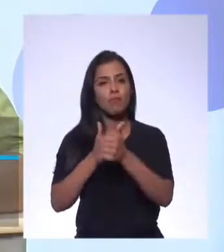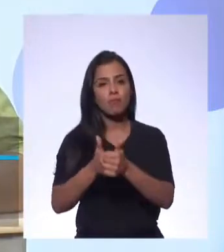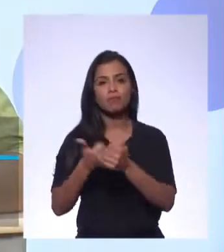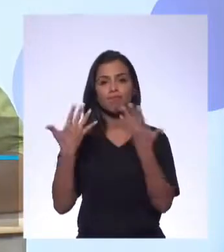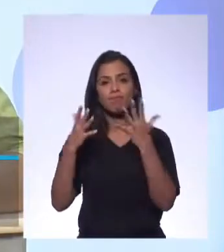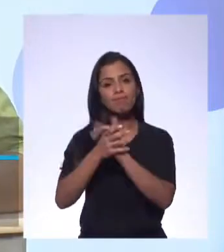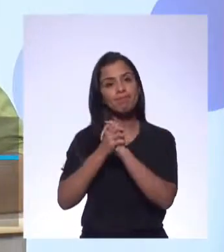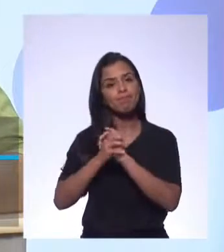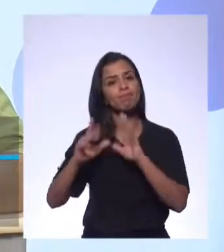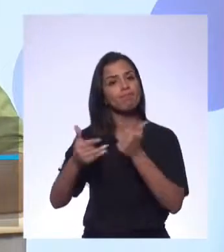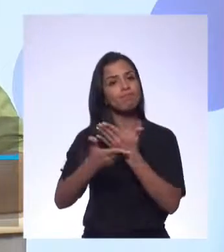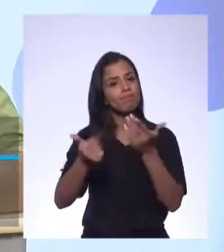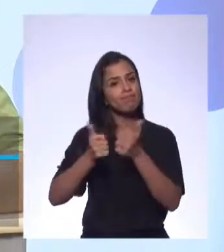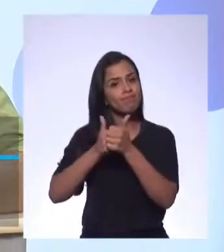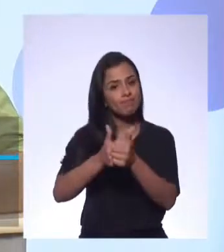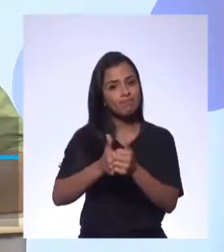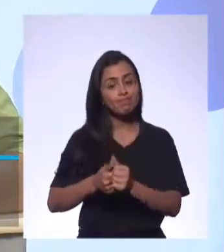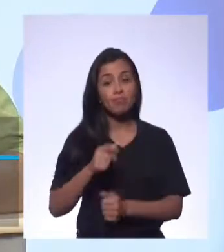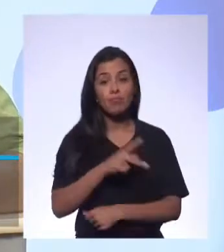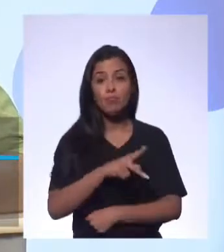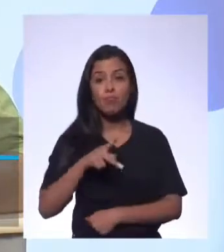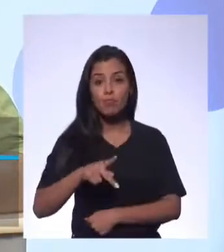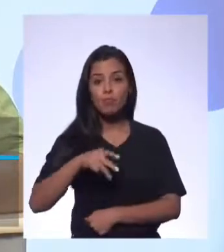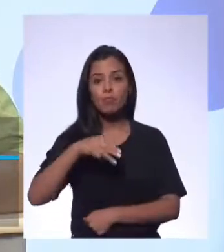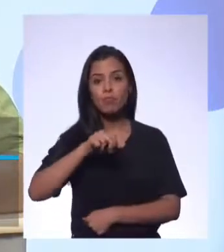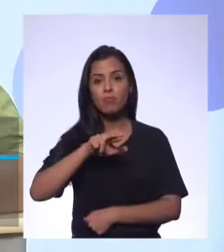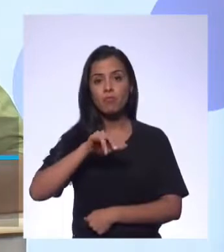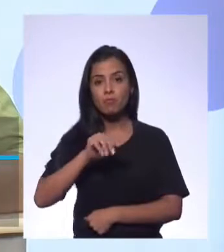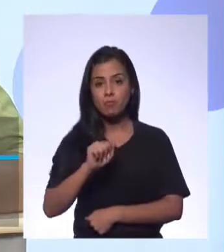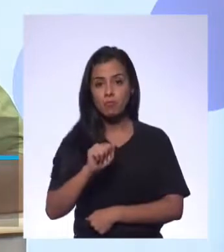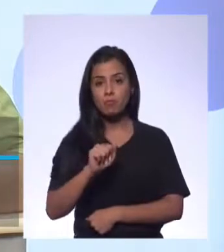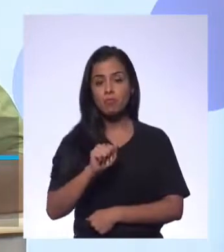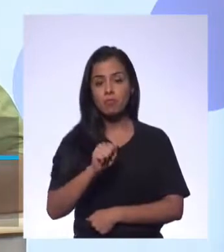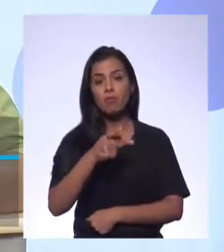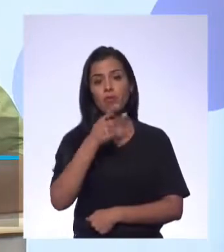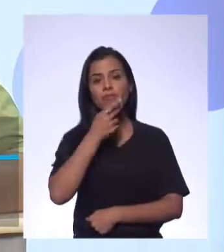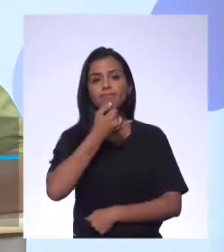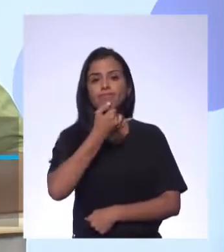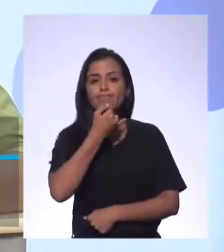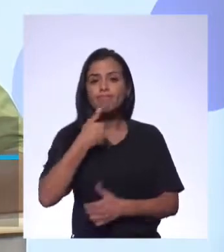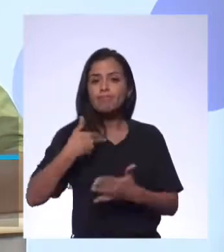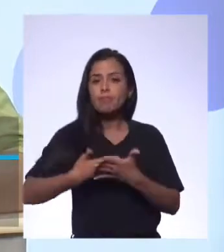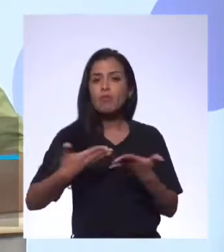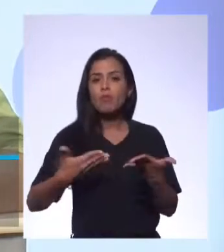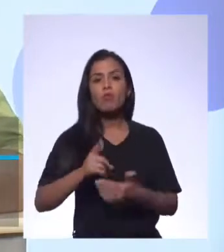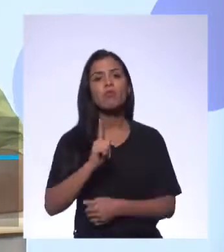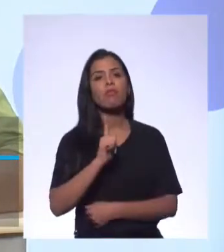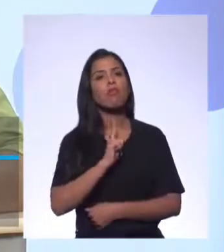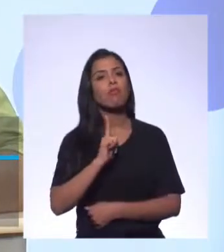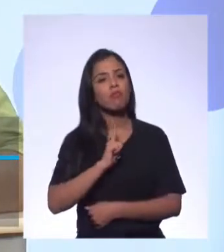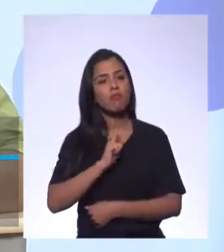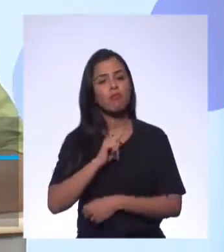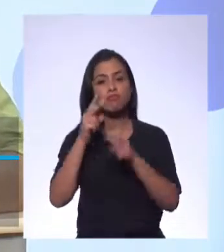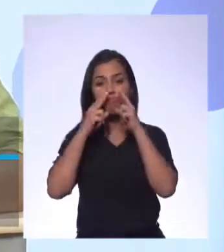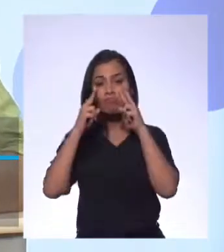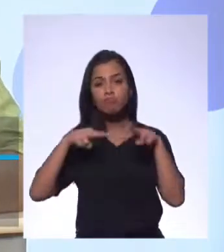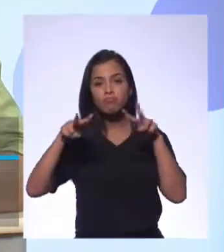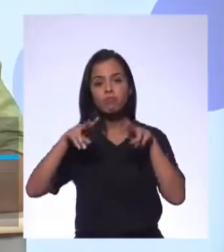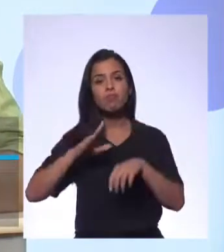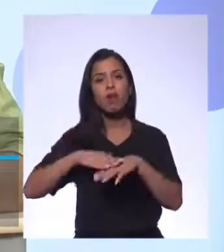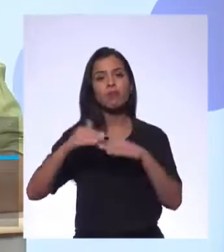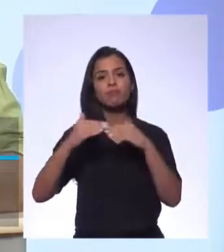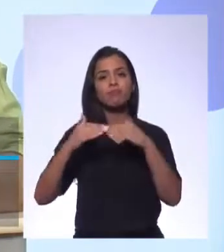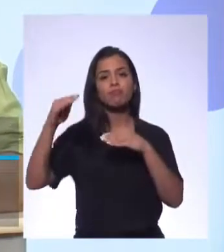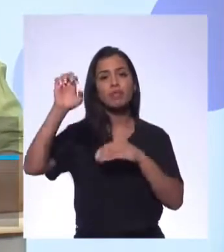está acompanhando. A professora Maria diz que, infelizmente, ainda existe uma visão